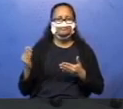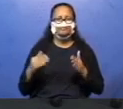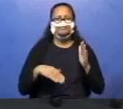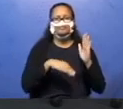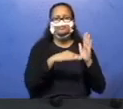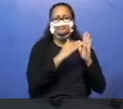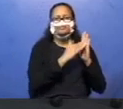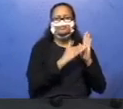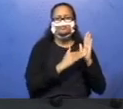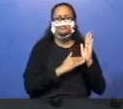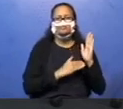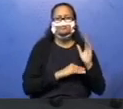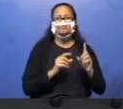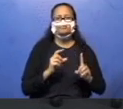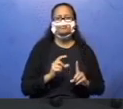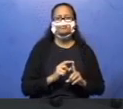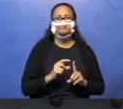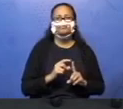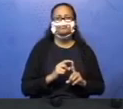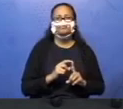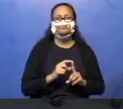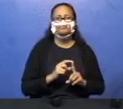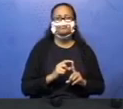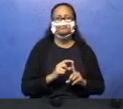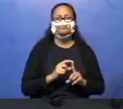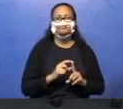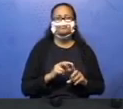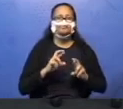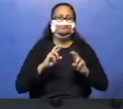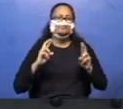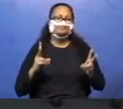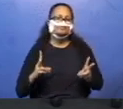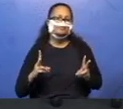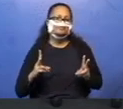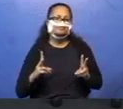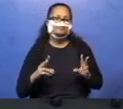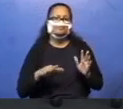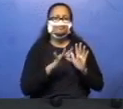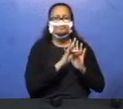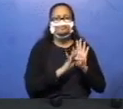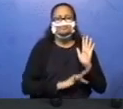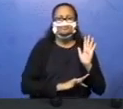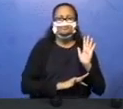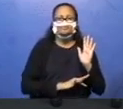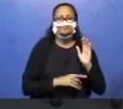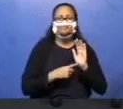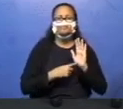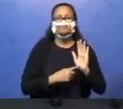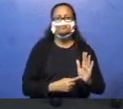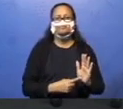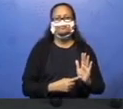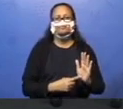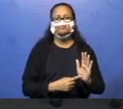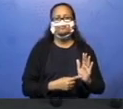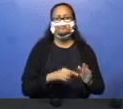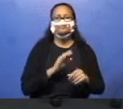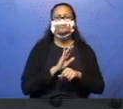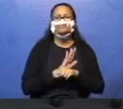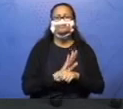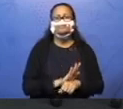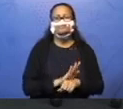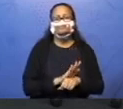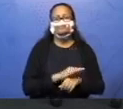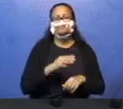as palavrinhas estranhas que apareceram no texto. Ele serve para nos ajudar a entender